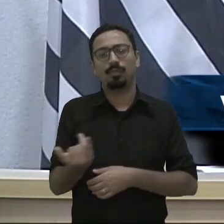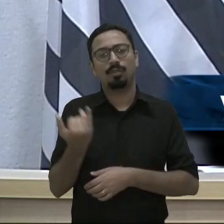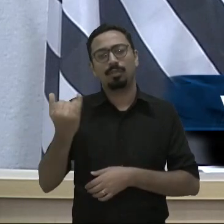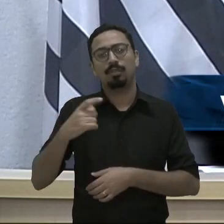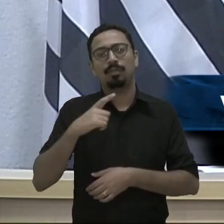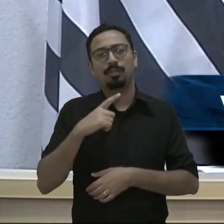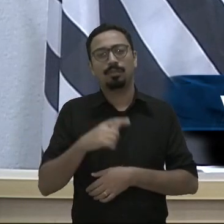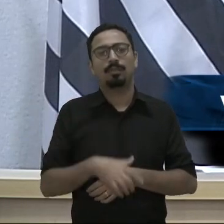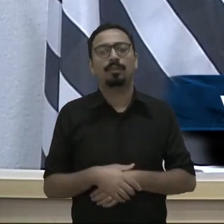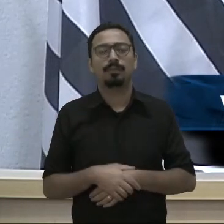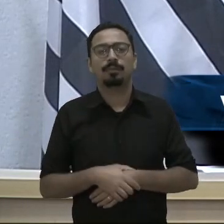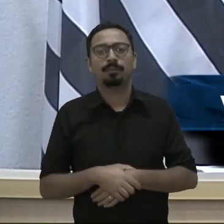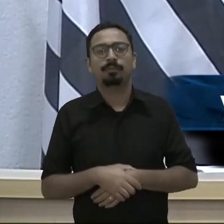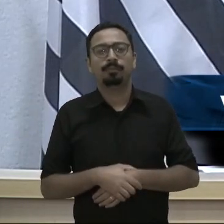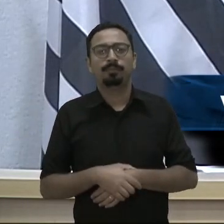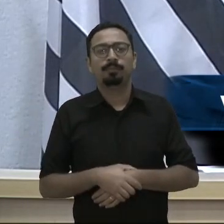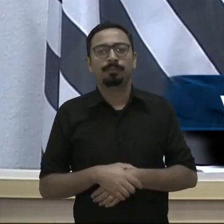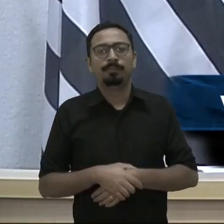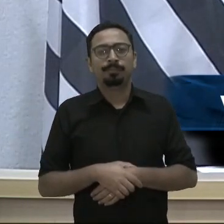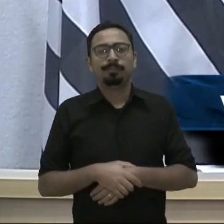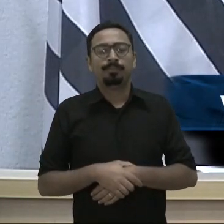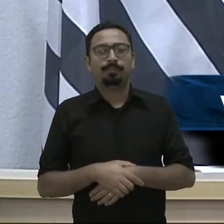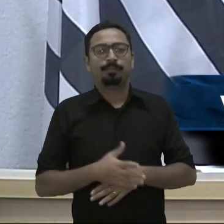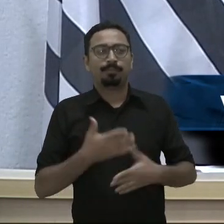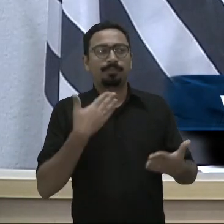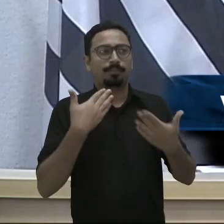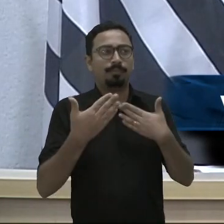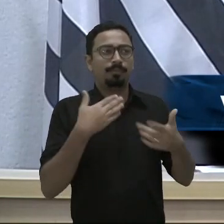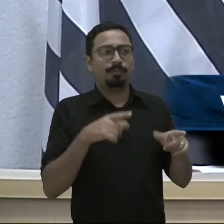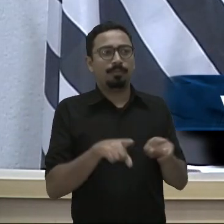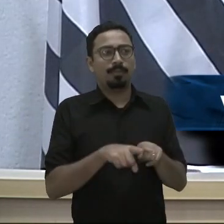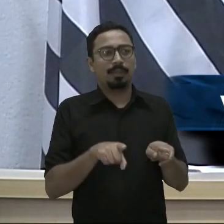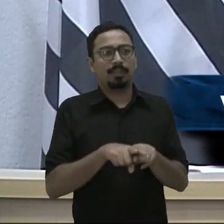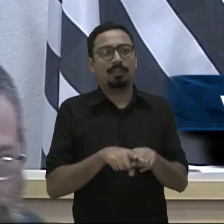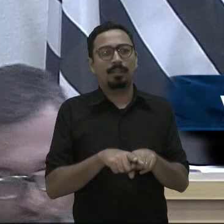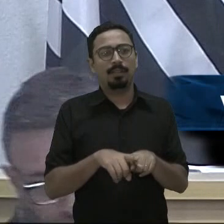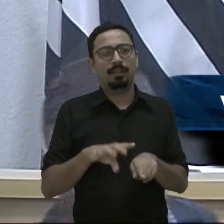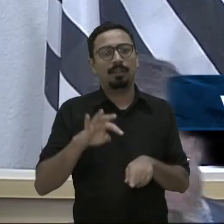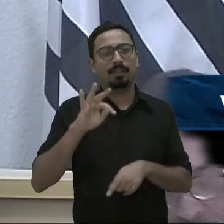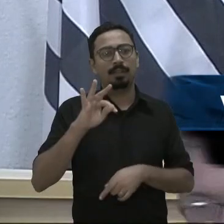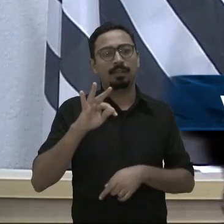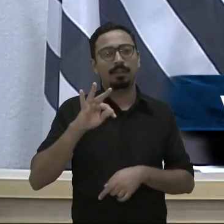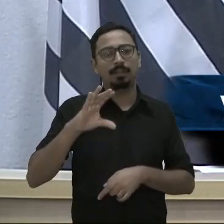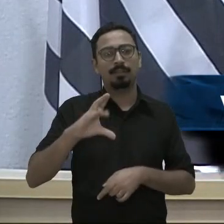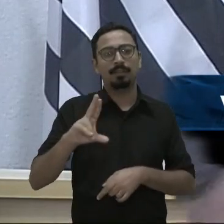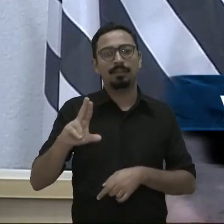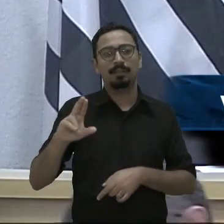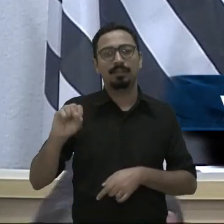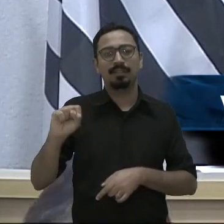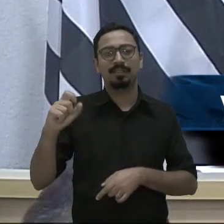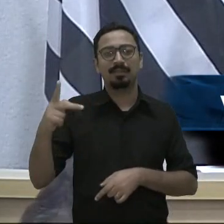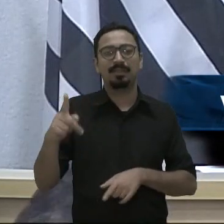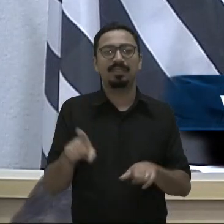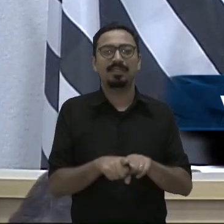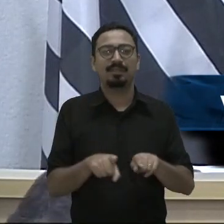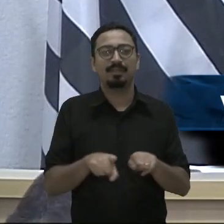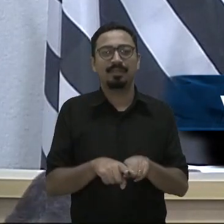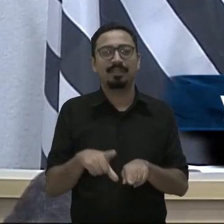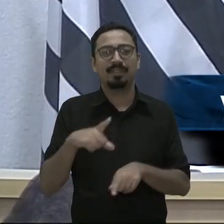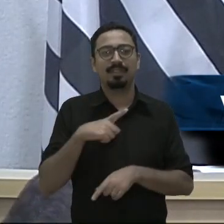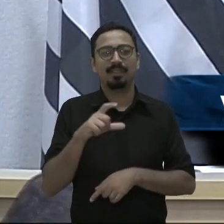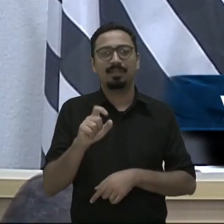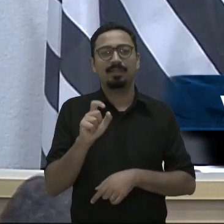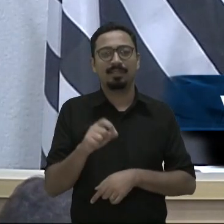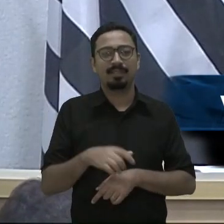importante também, foi a questão do diálogo, né? O Tribunal de Contas, o Ministério Público, por muito tempo, eram órgãos que não